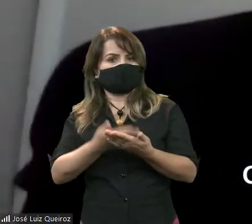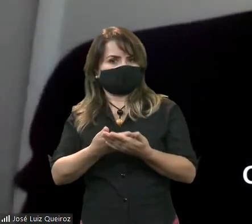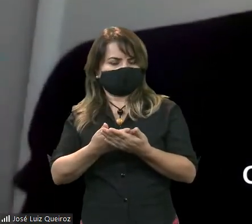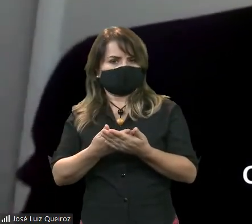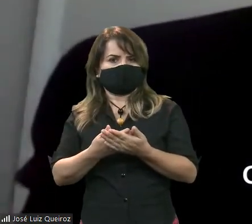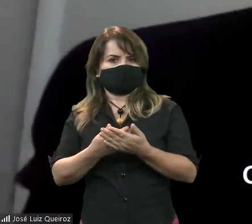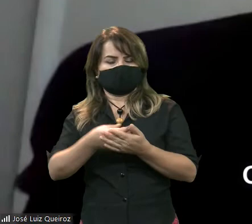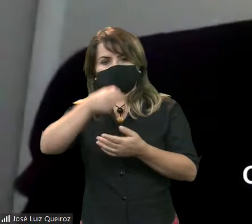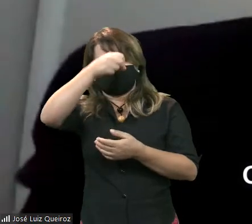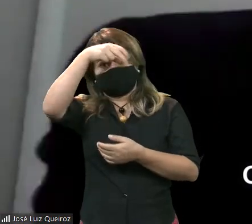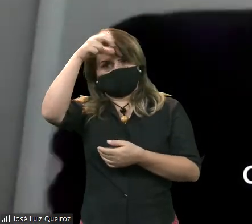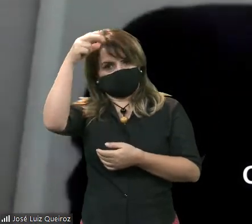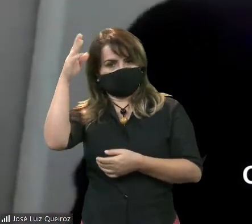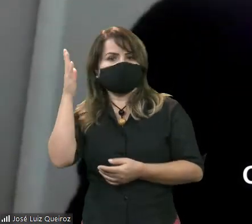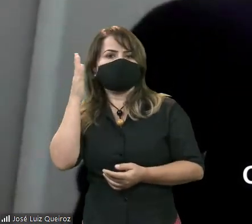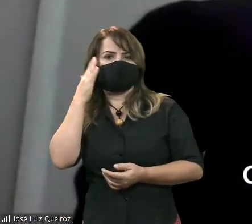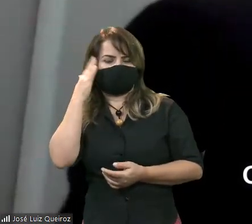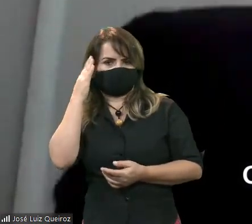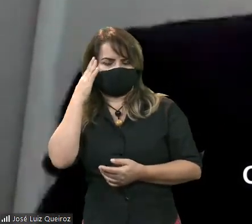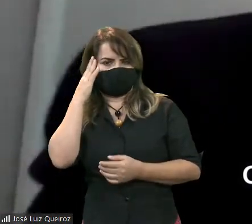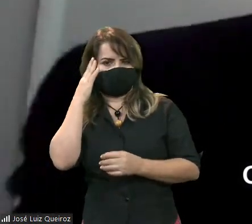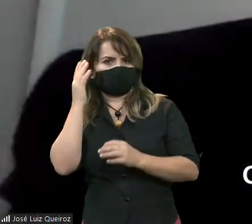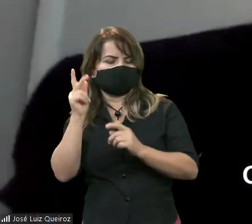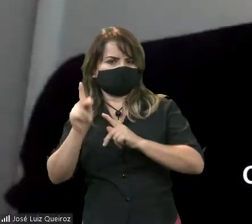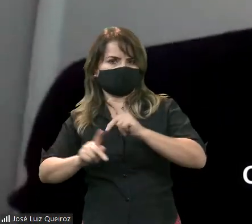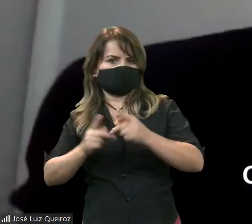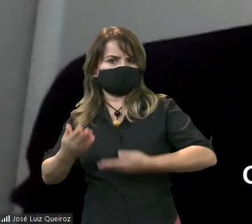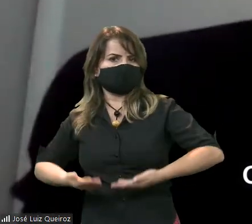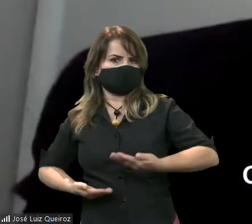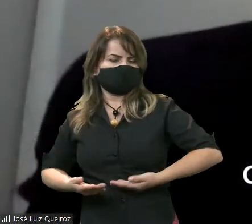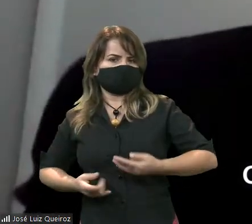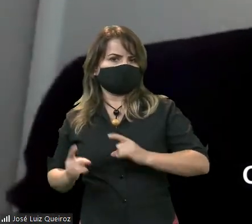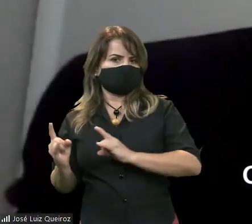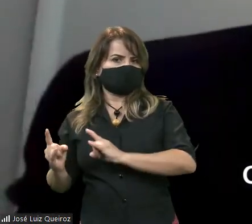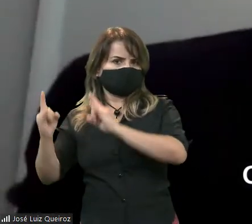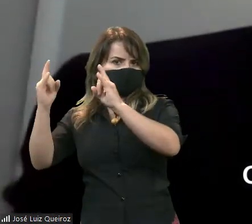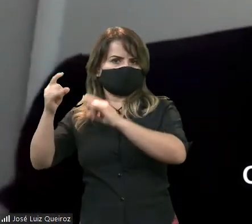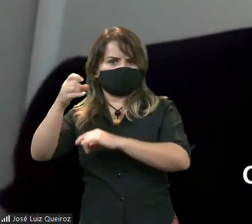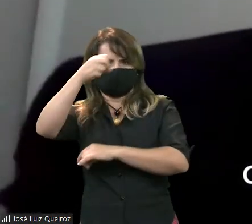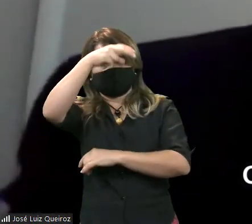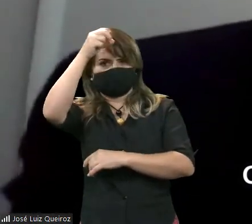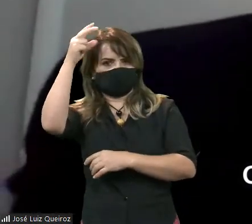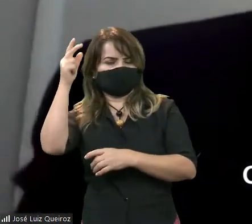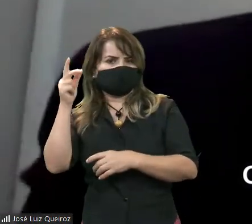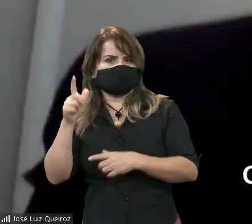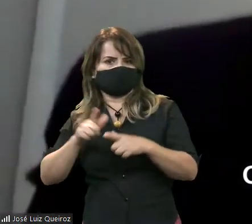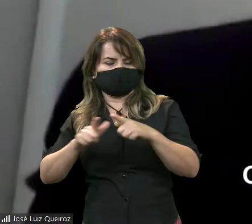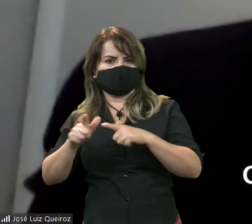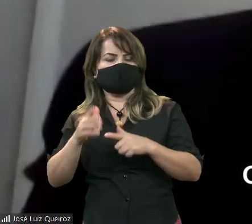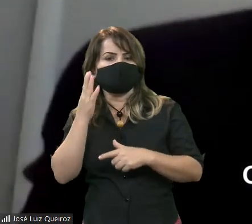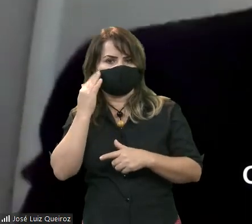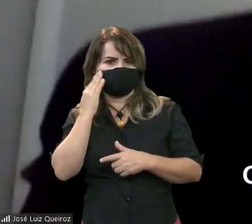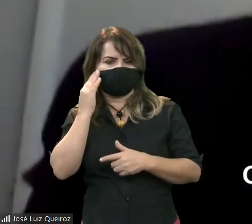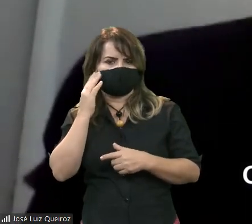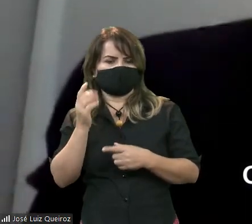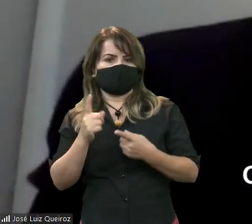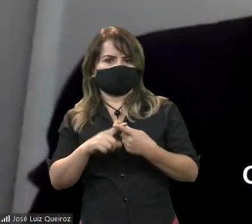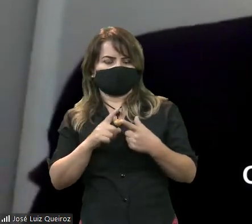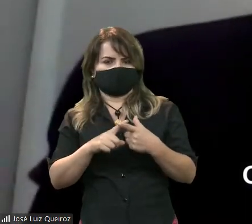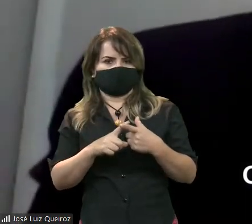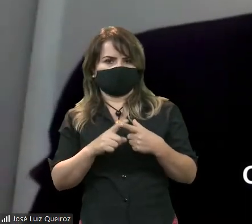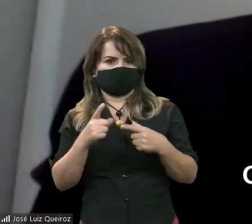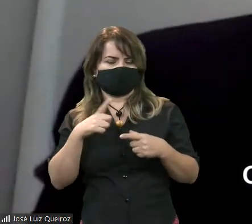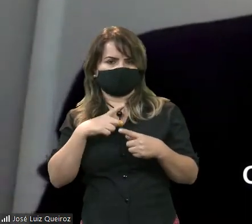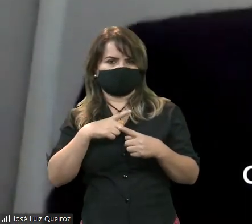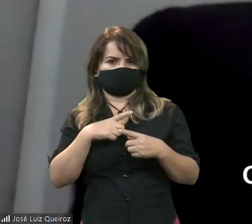conheçam essa máquina e essa junção, uma aglomeração da fiscalização de